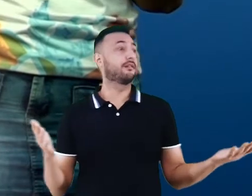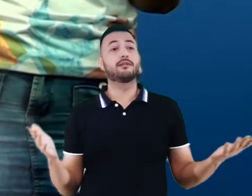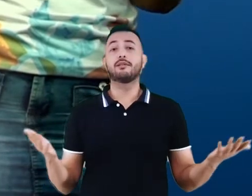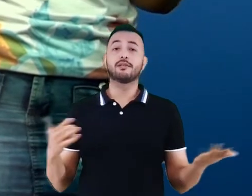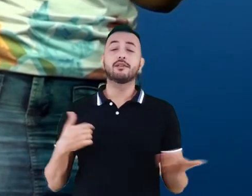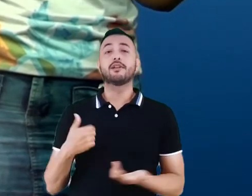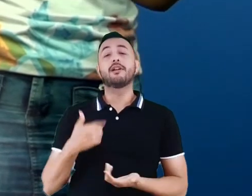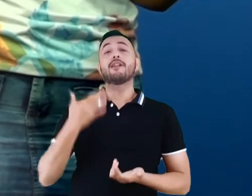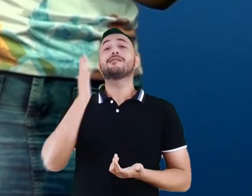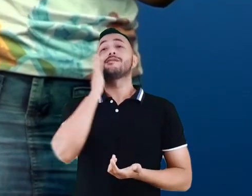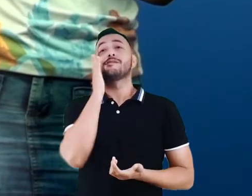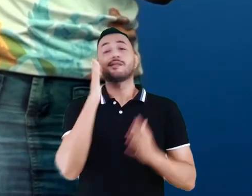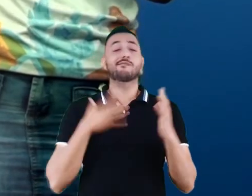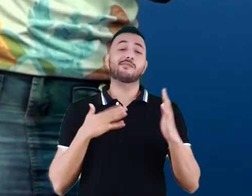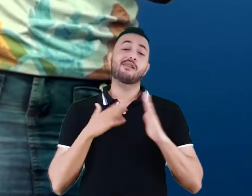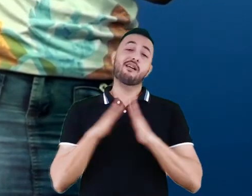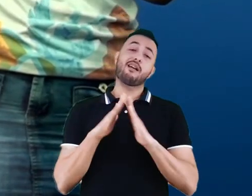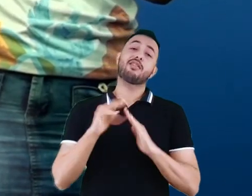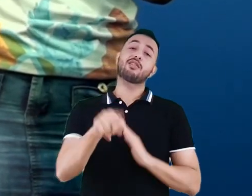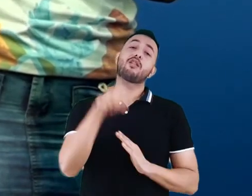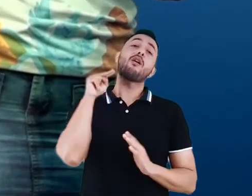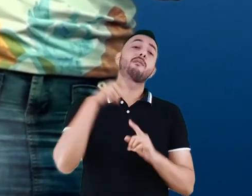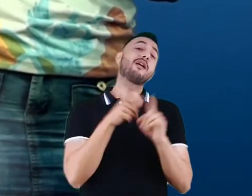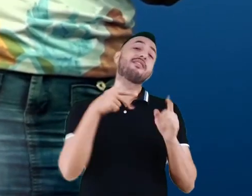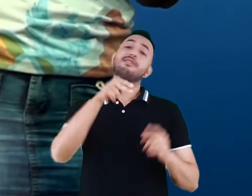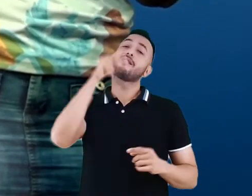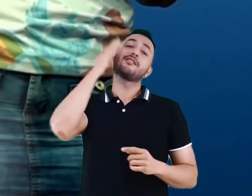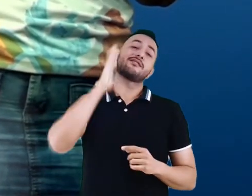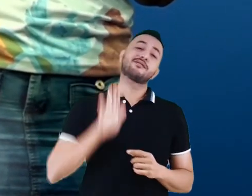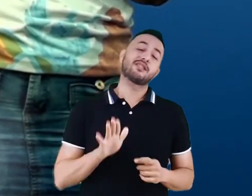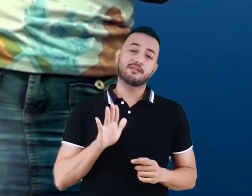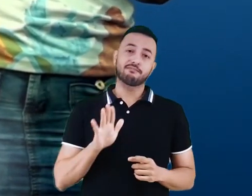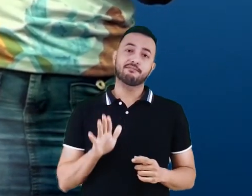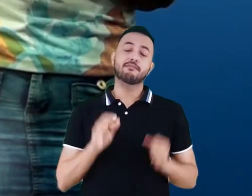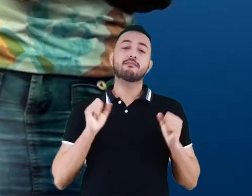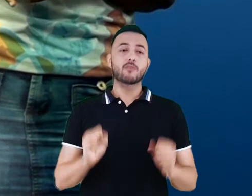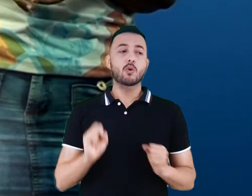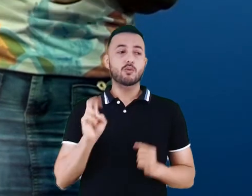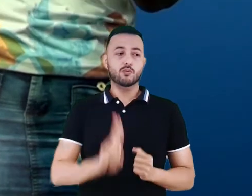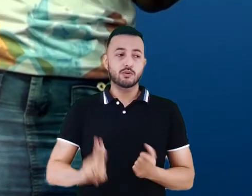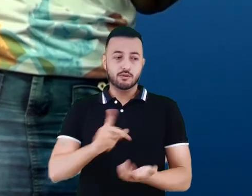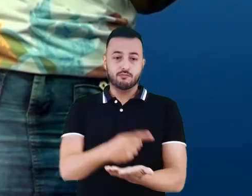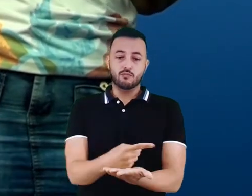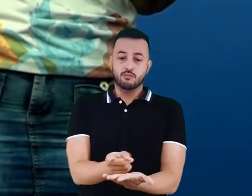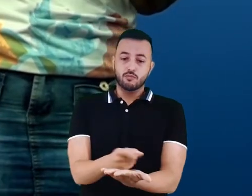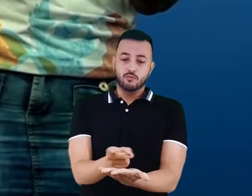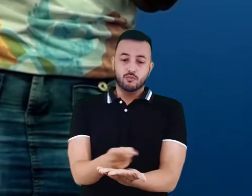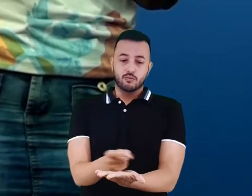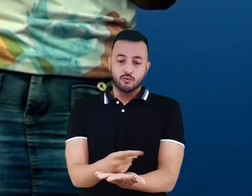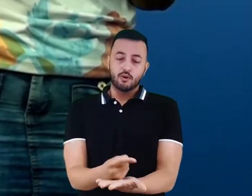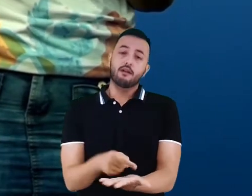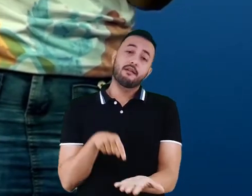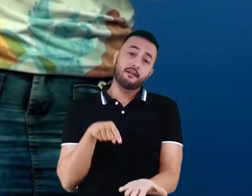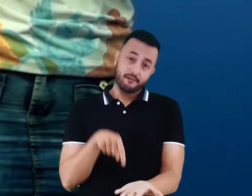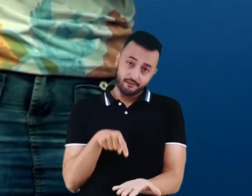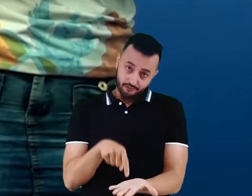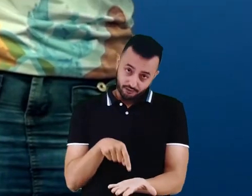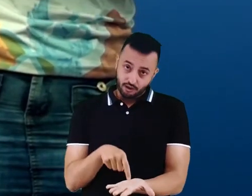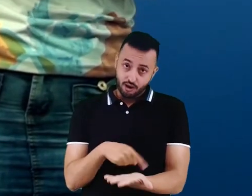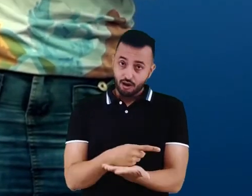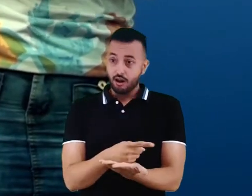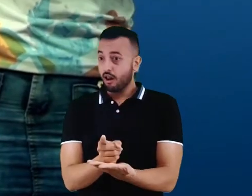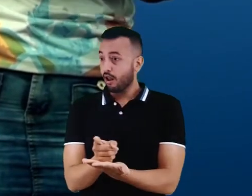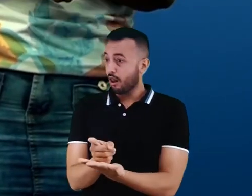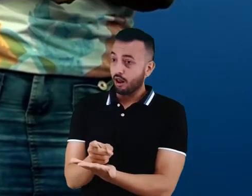só sei que a minha casa fica para o norte, mas eu não sei onde é o norte. Então eu posso usar a bússola. A bússola, esse instrumento, ela vai